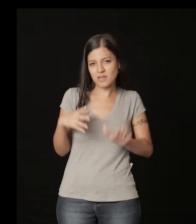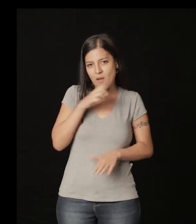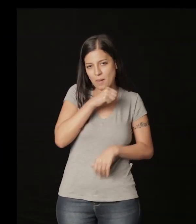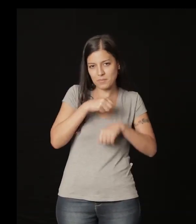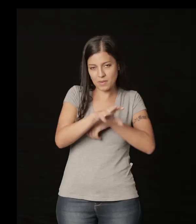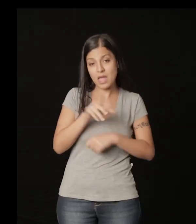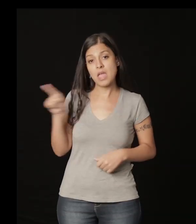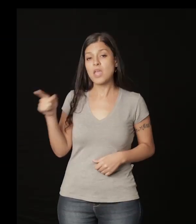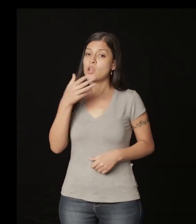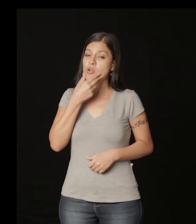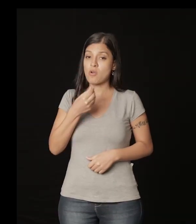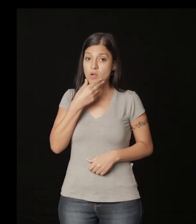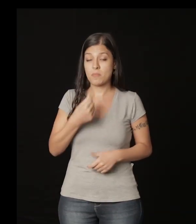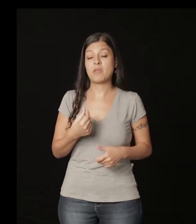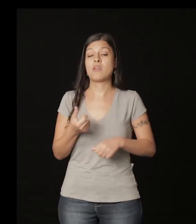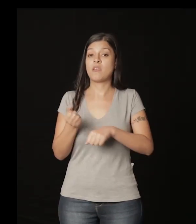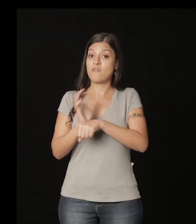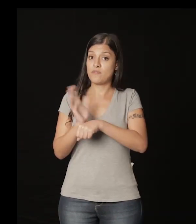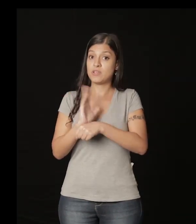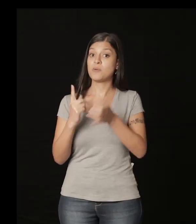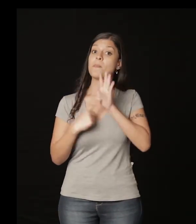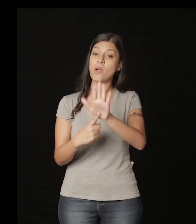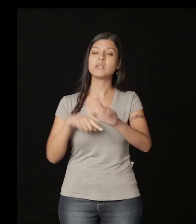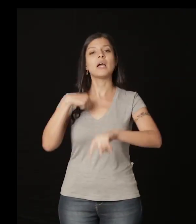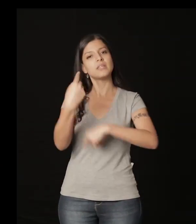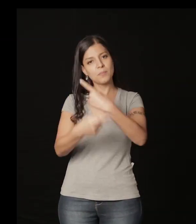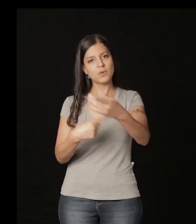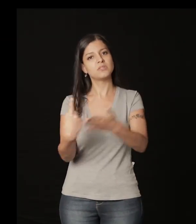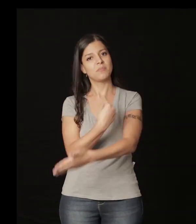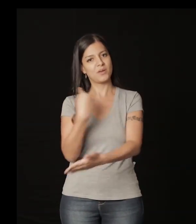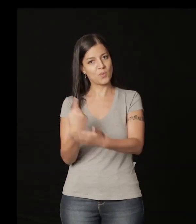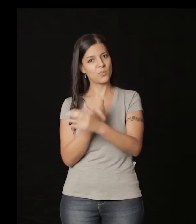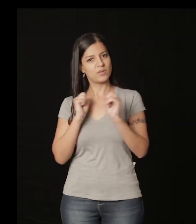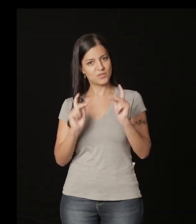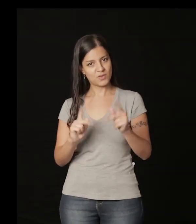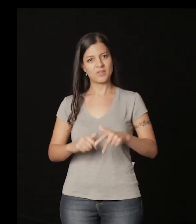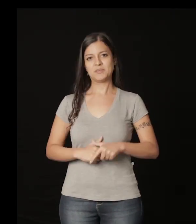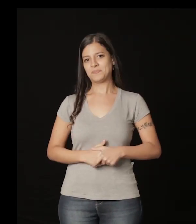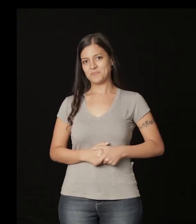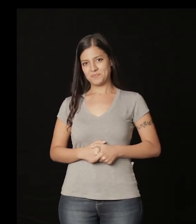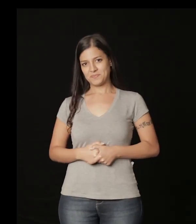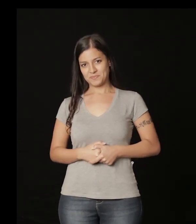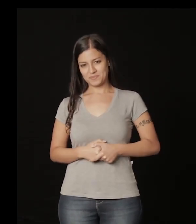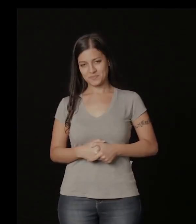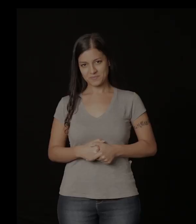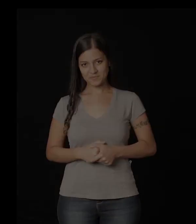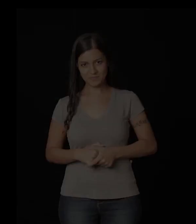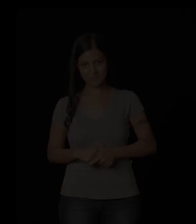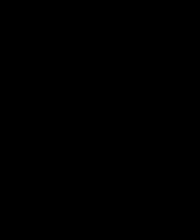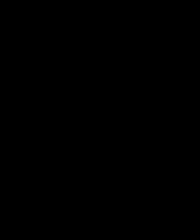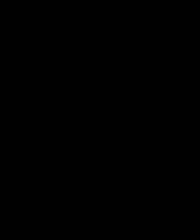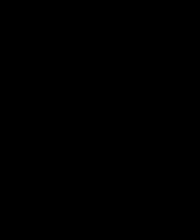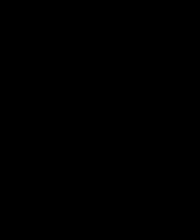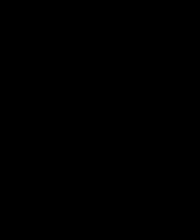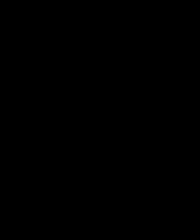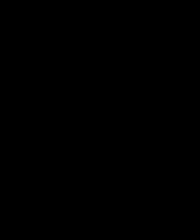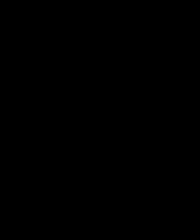apresentação sobre ele, ele vai mostrar um vídeo e depois a gente segue para as perguntas.